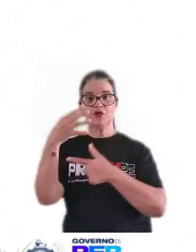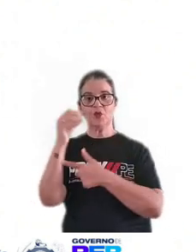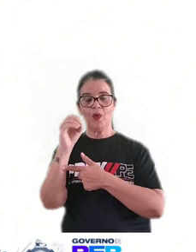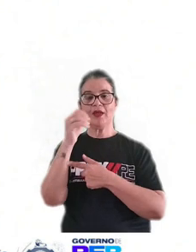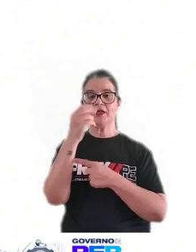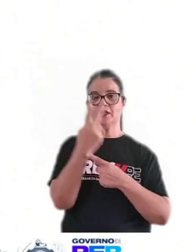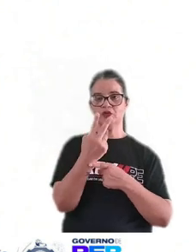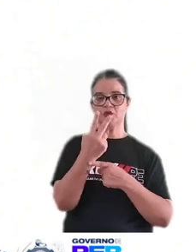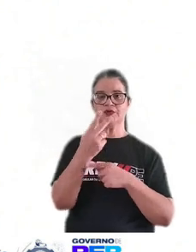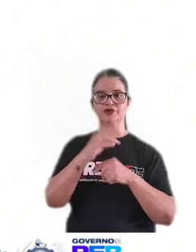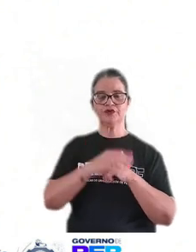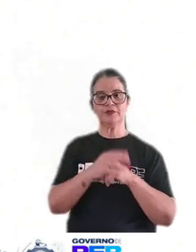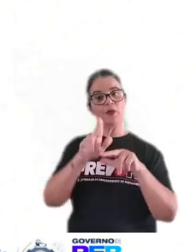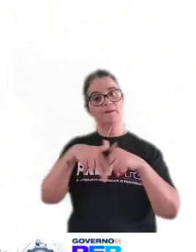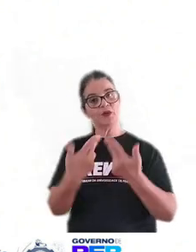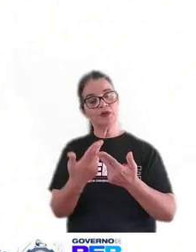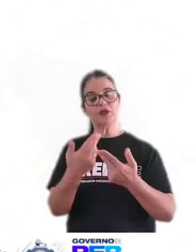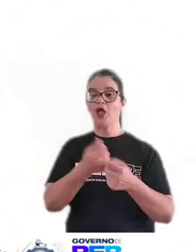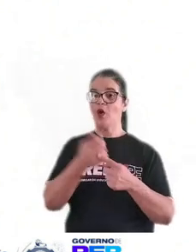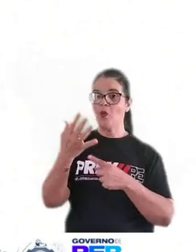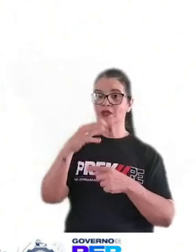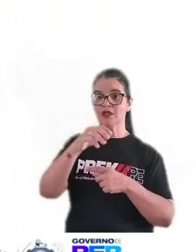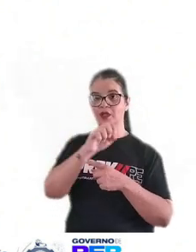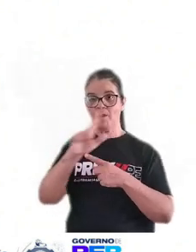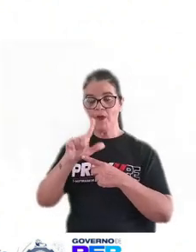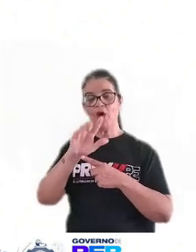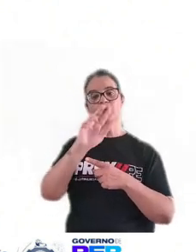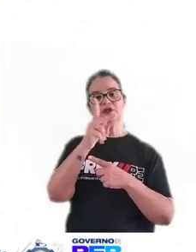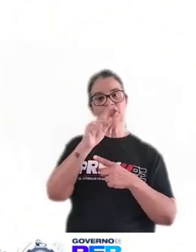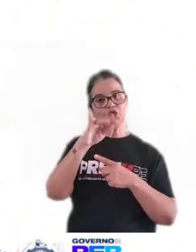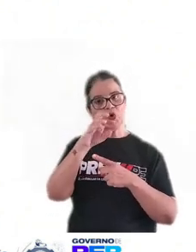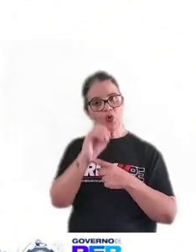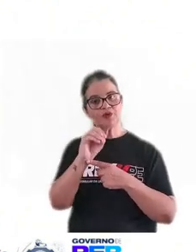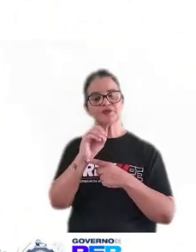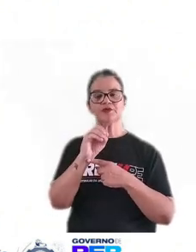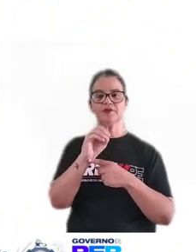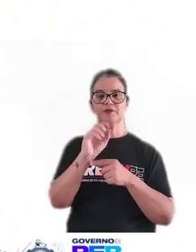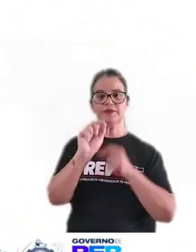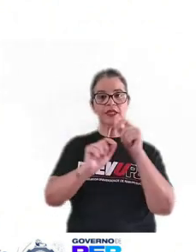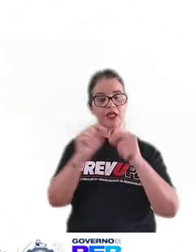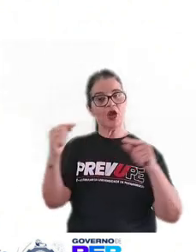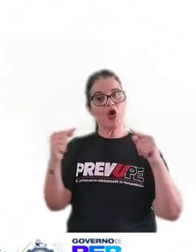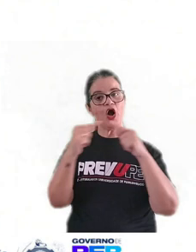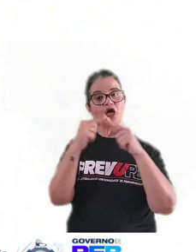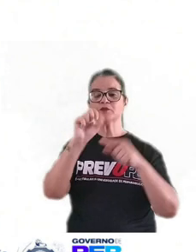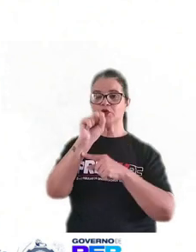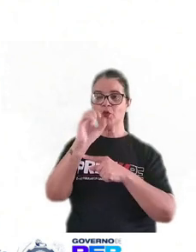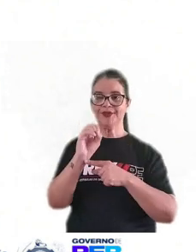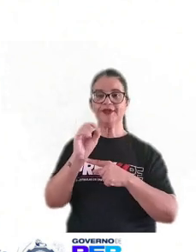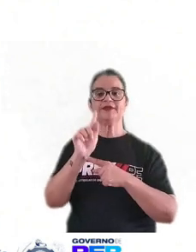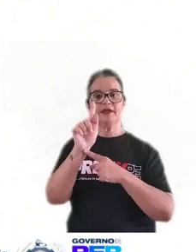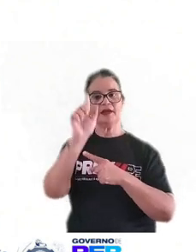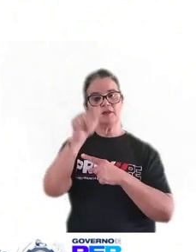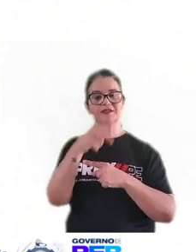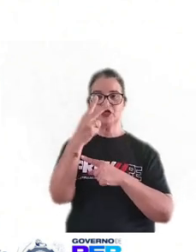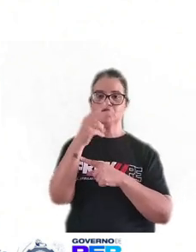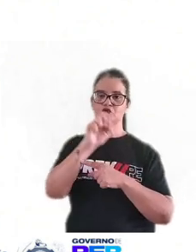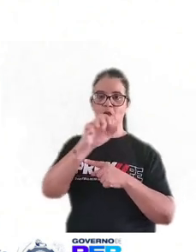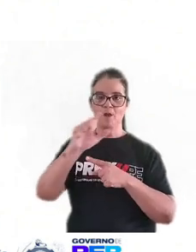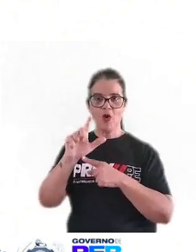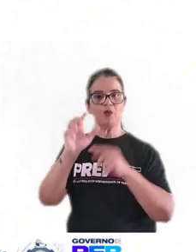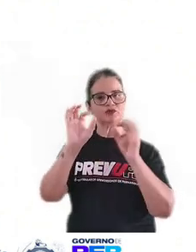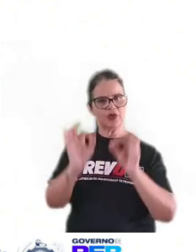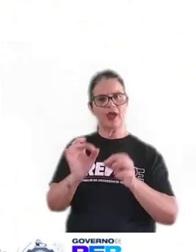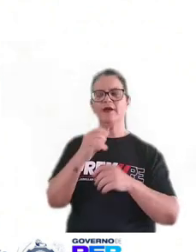dividido por 40, 2. Portanto, a quantidade de mols de hidróxido que corresponde a 80